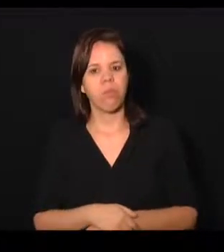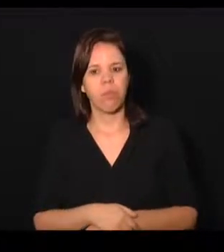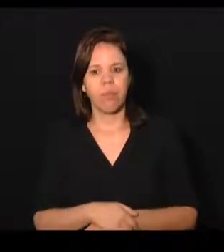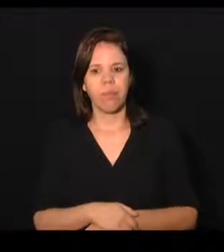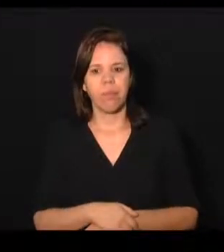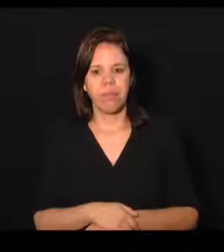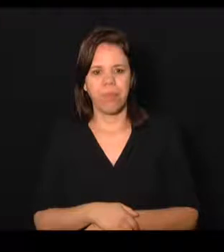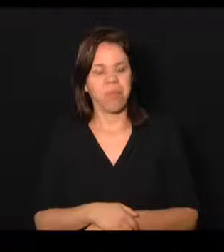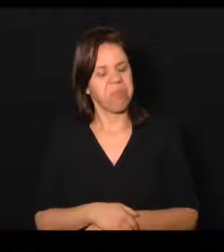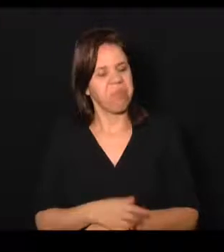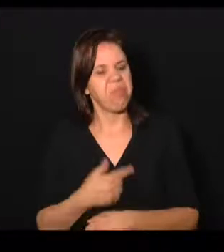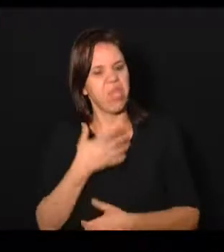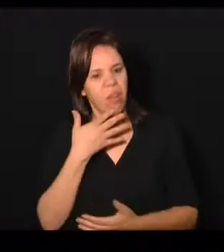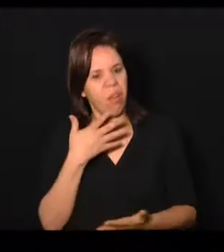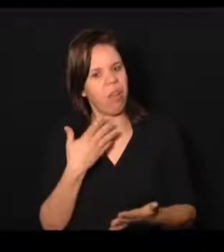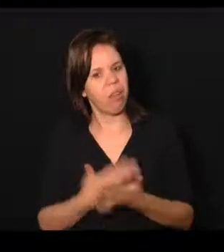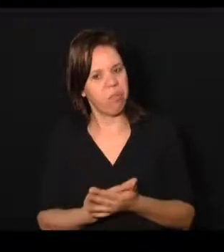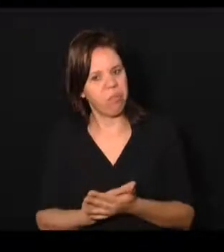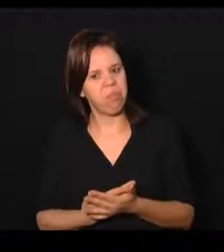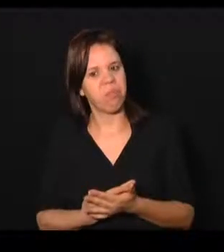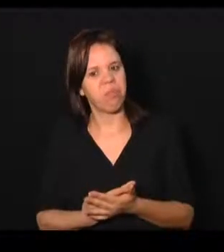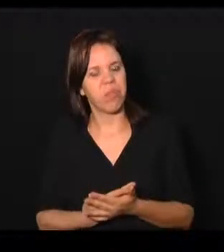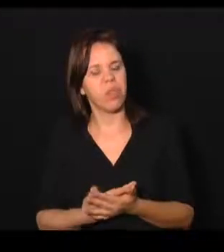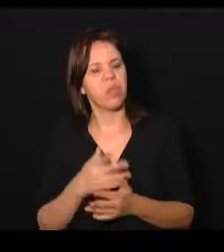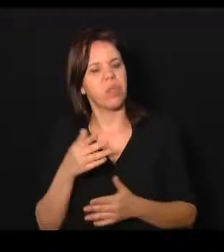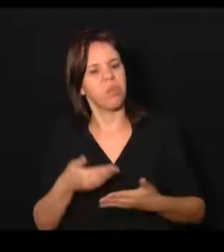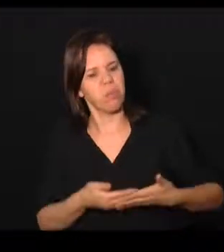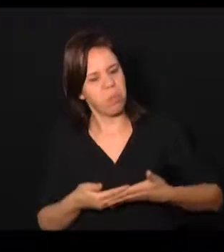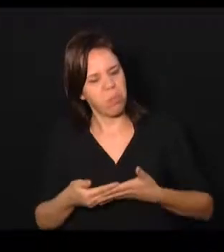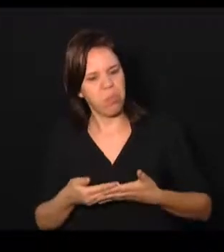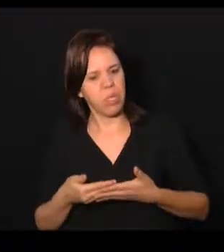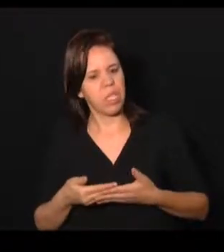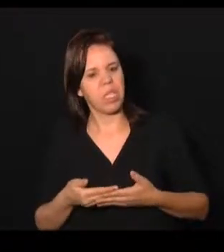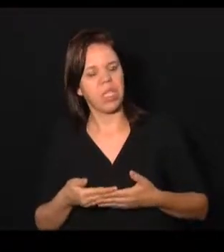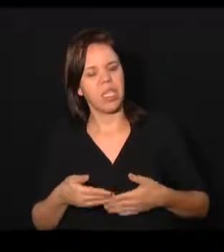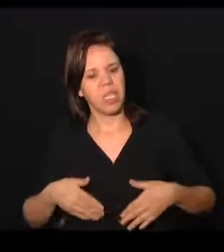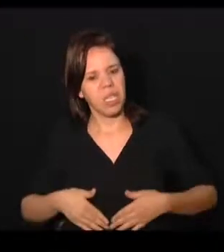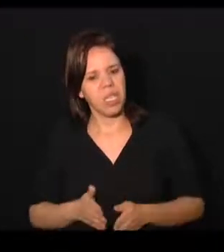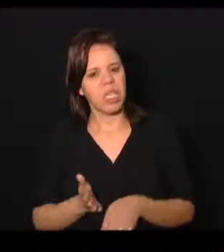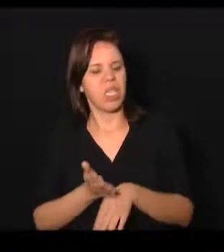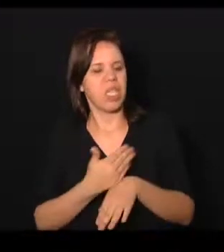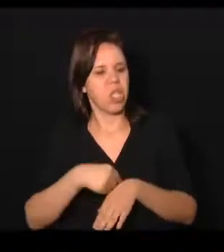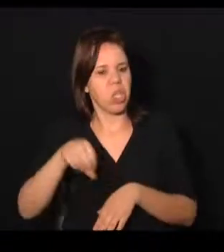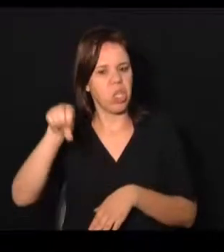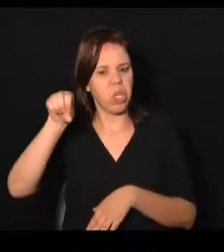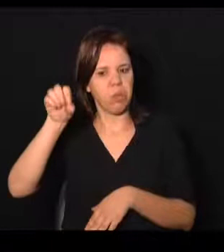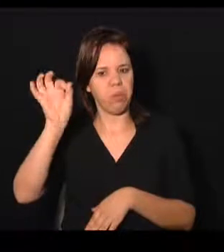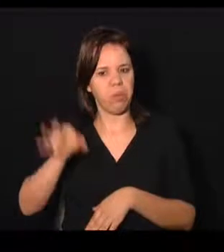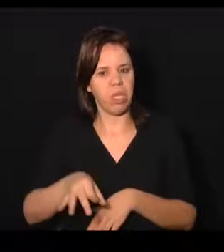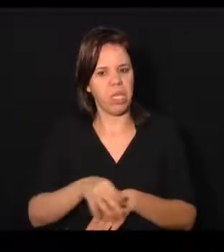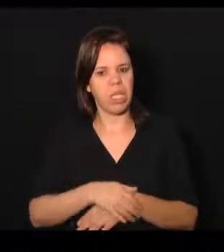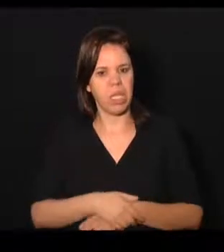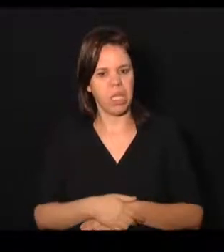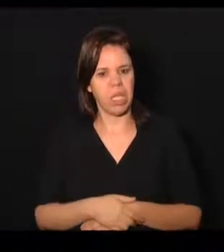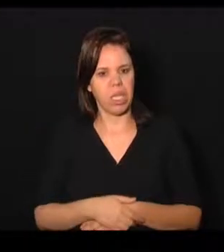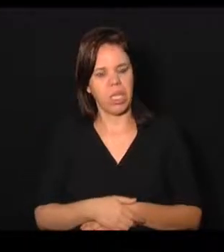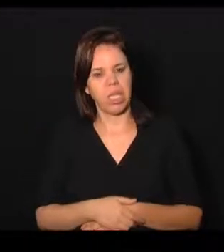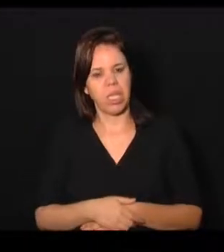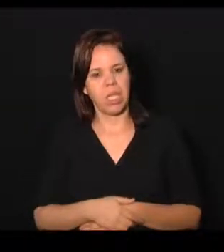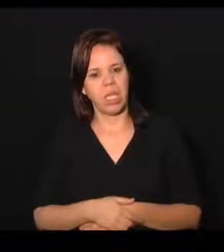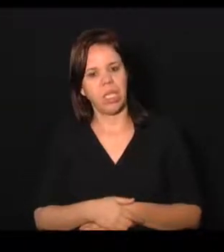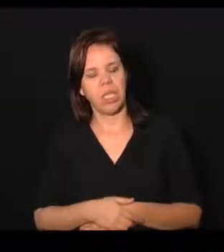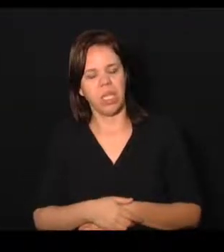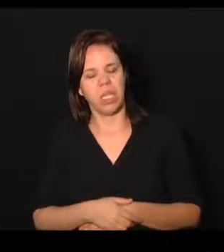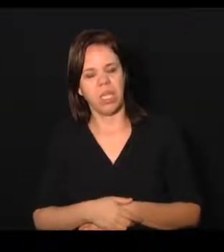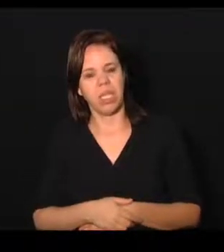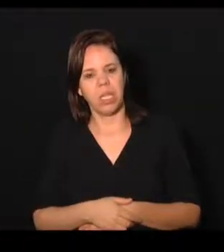E me chamou a atenção a questão dos prematuros, porque nós tivemos ali a oportunidade de observar essas crianças,